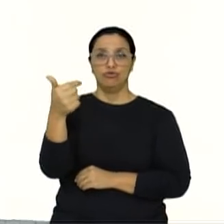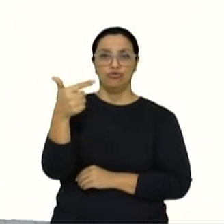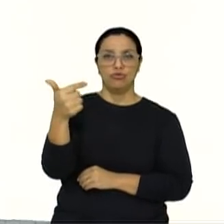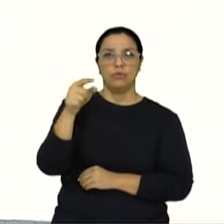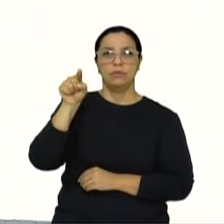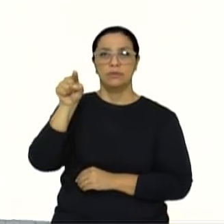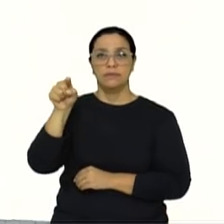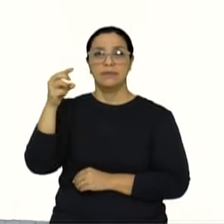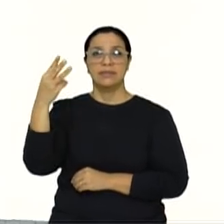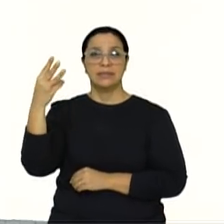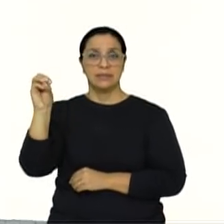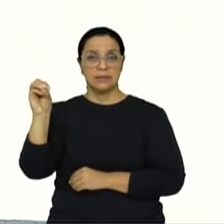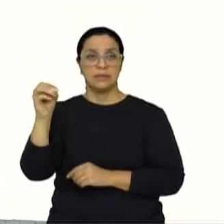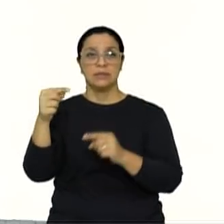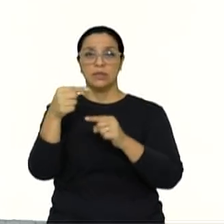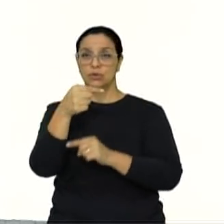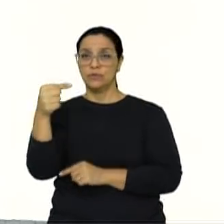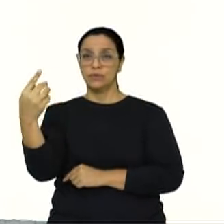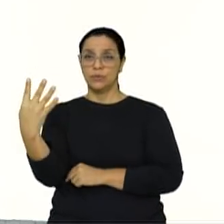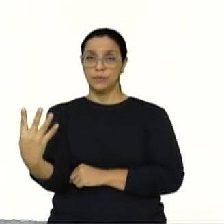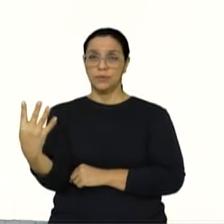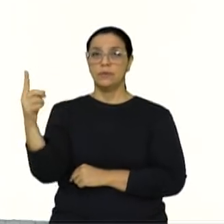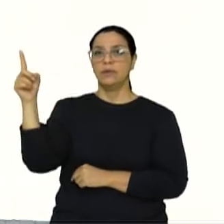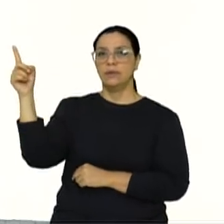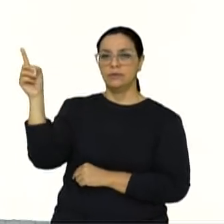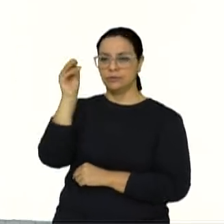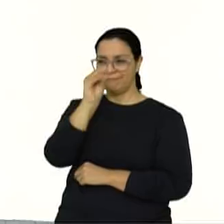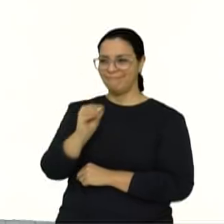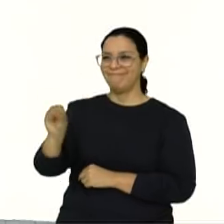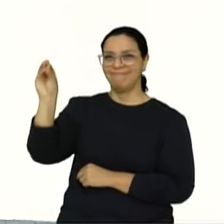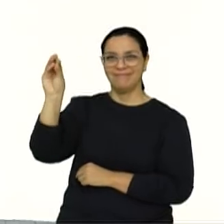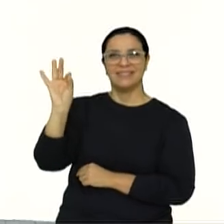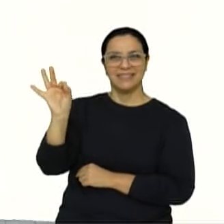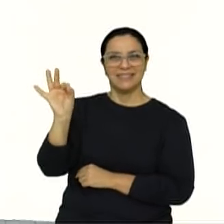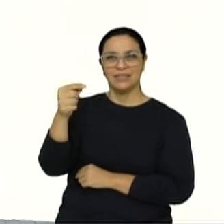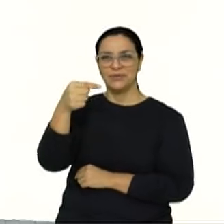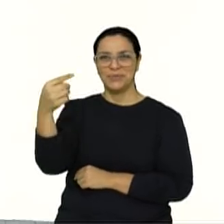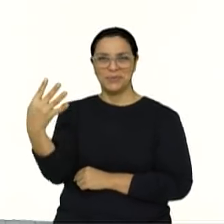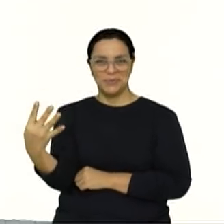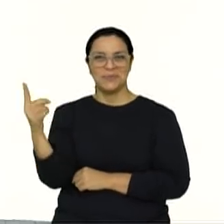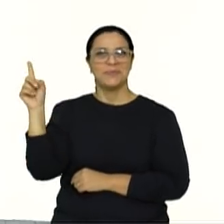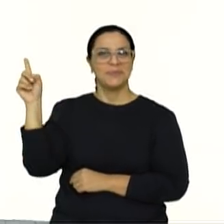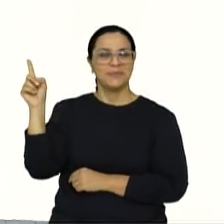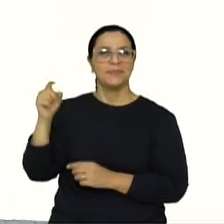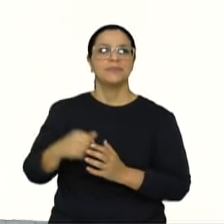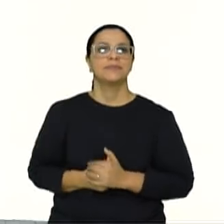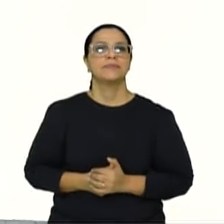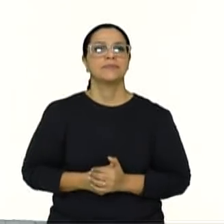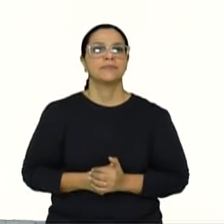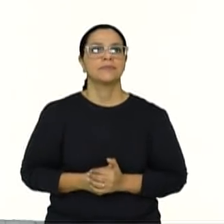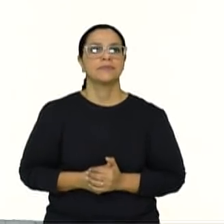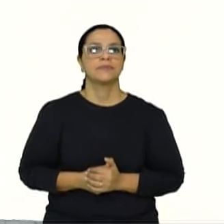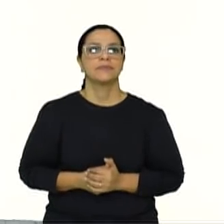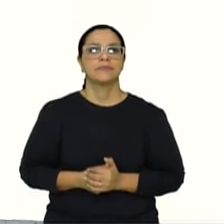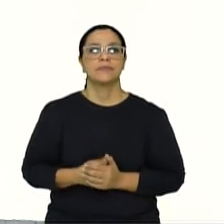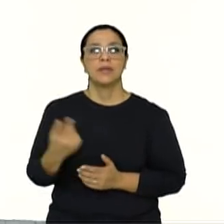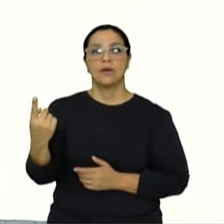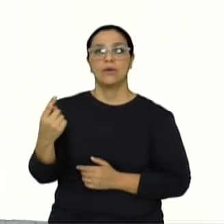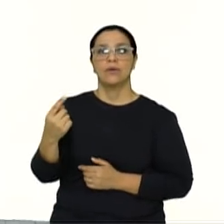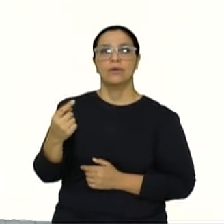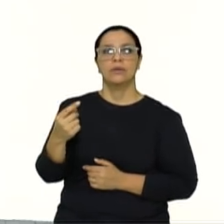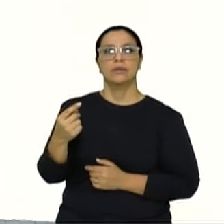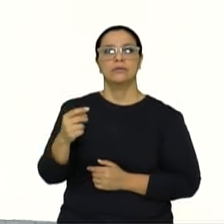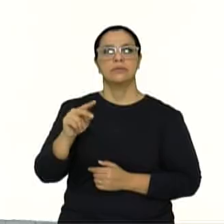multiplicamos cruzado, ou apenas pegamos esse 12 que está multiplicando. Pelo princípio multiplicativo, ele vai multiplicar o 30. Então, 12 por 30